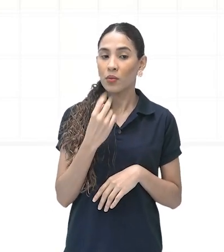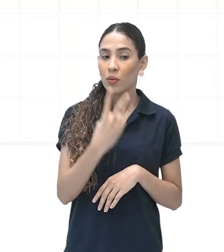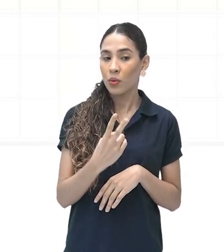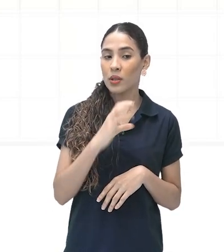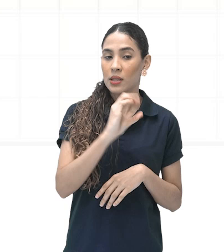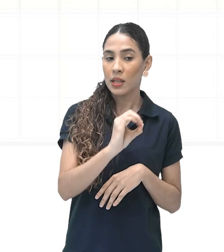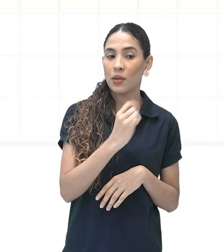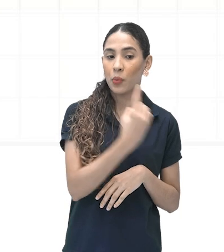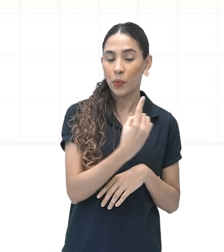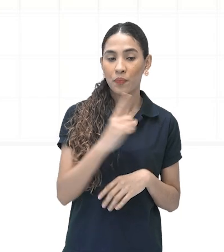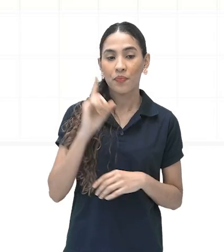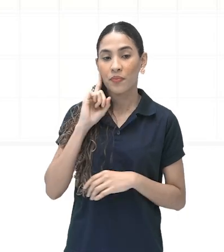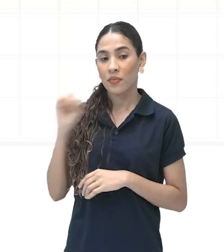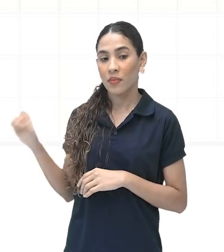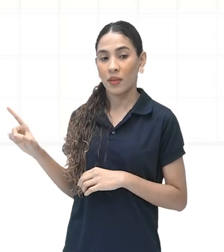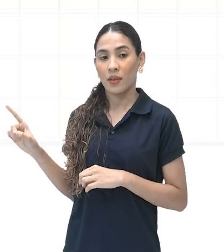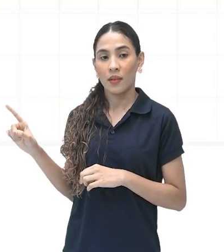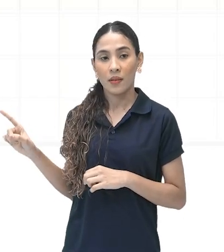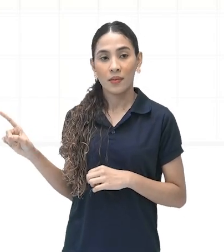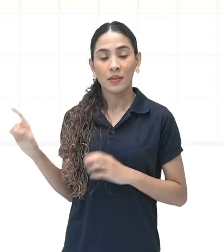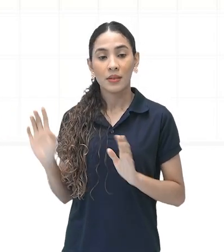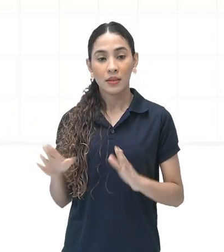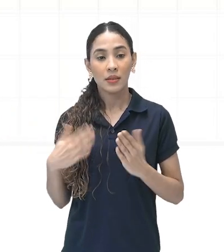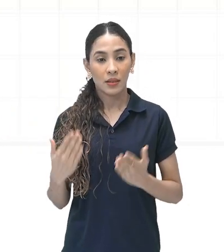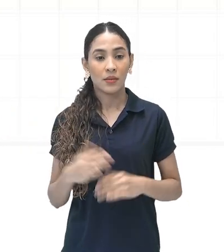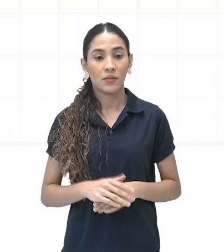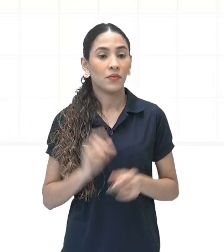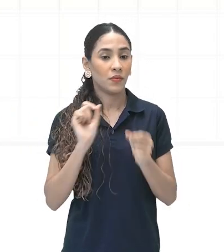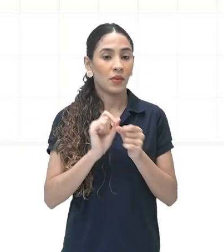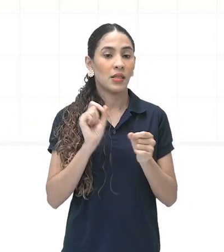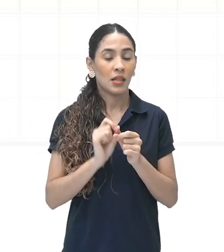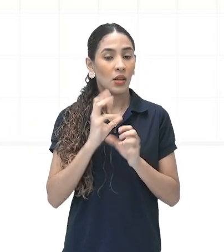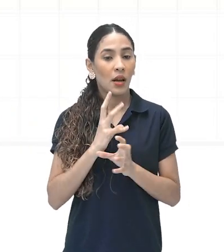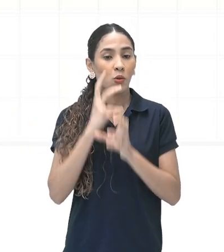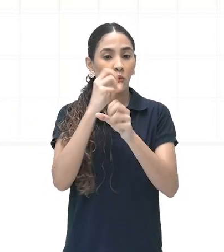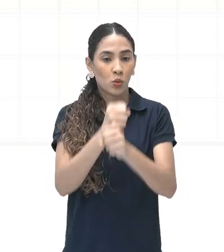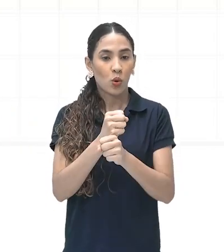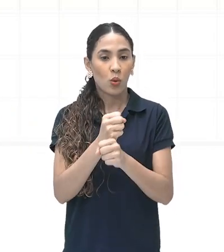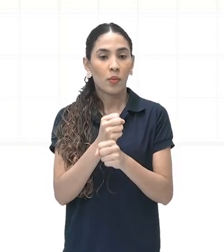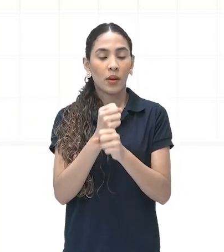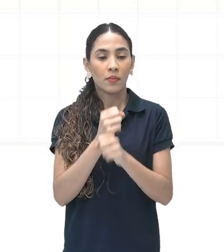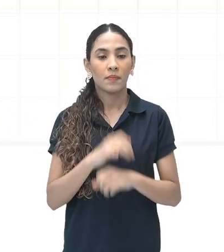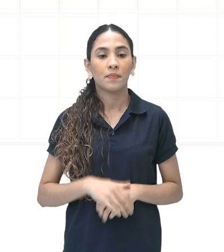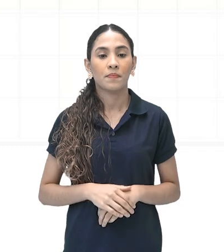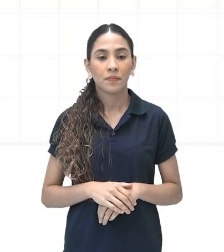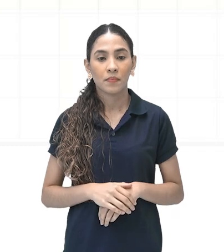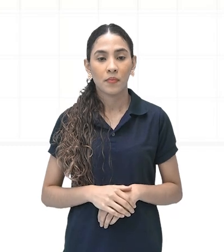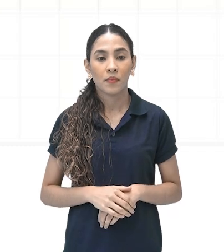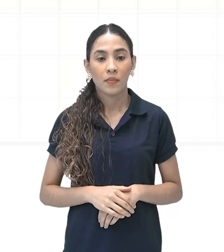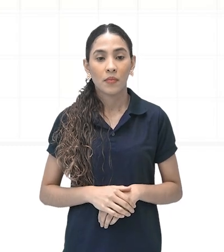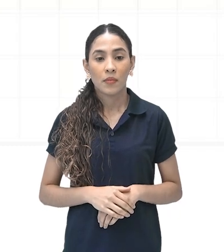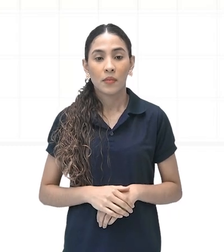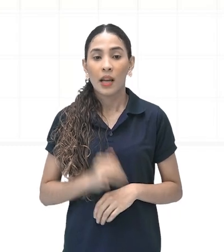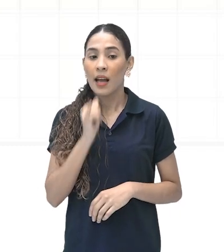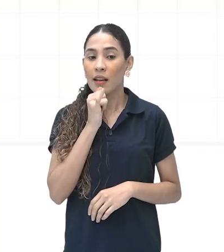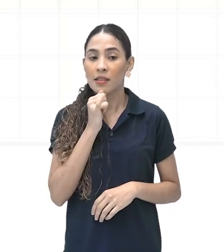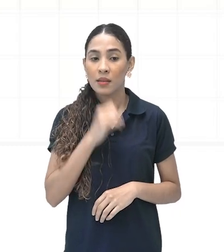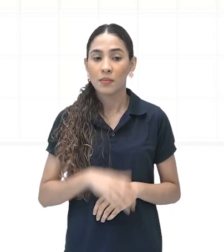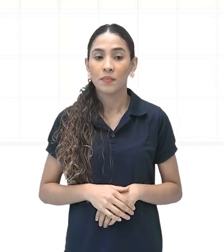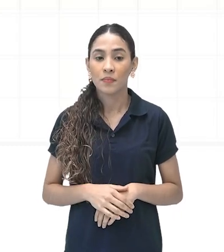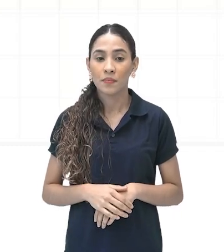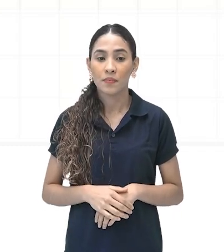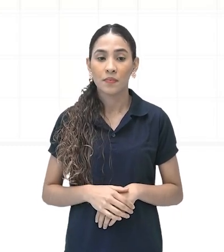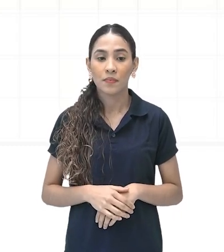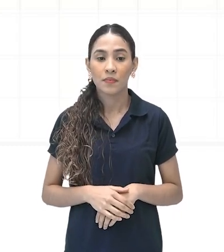o 1024. Então, fazemos a somatória aí de todos esses números, né? Aqui nós temos o